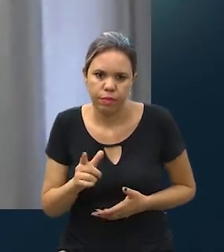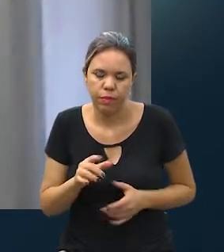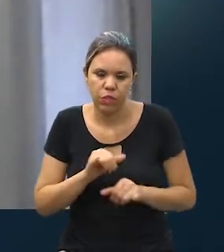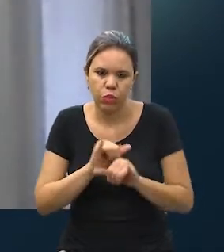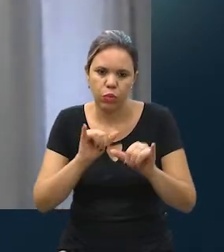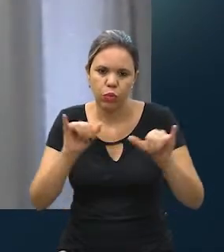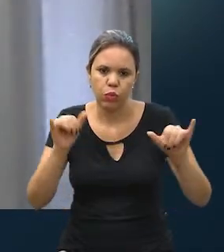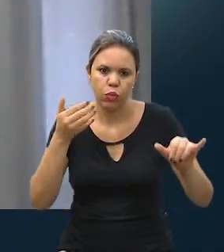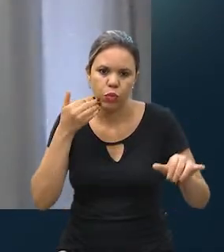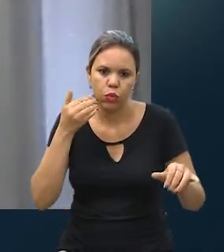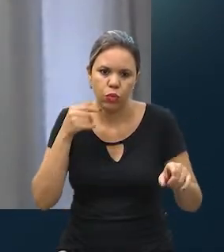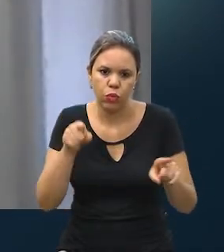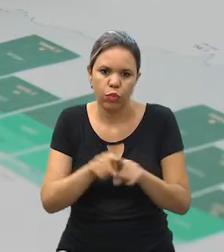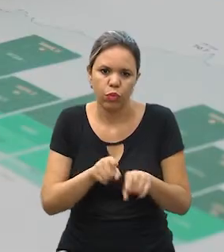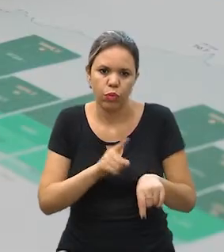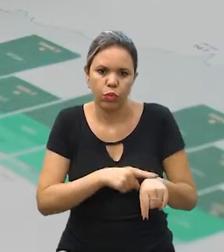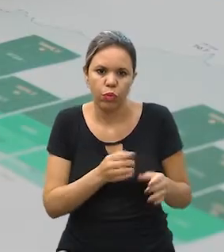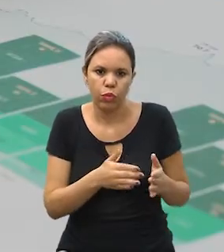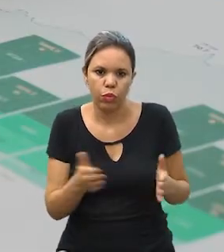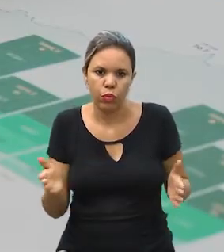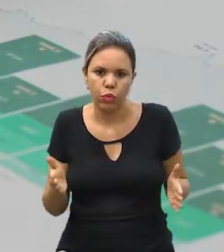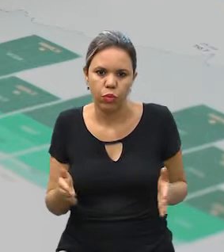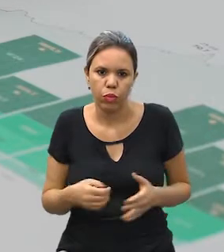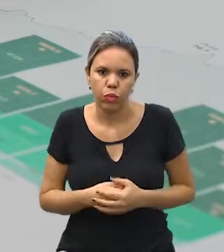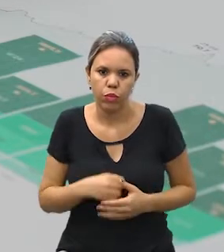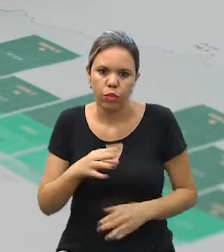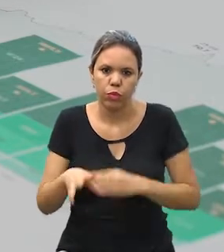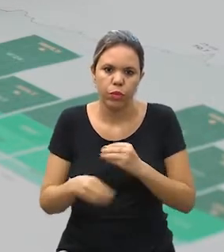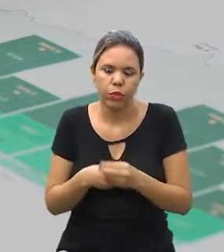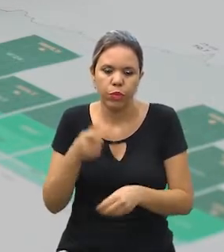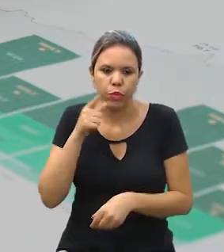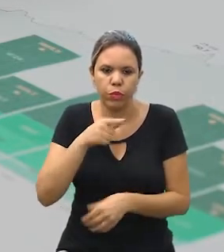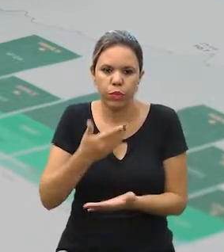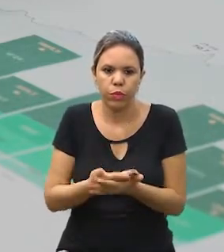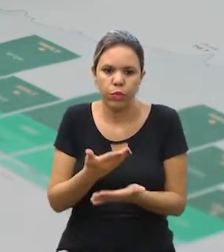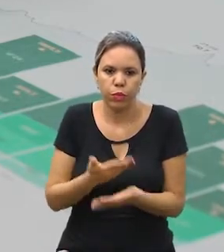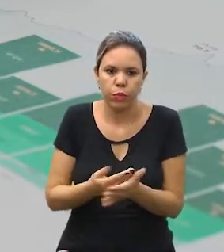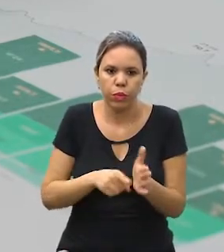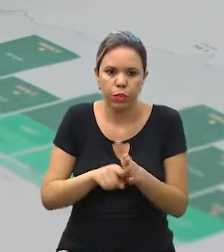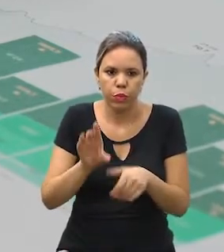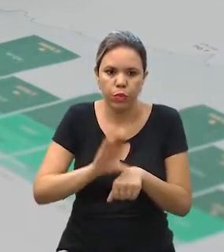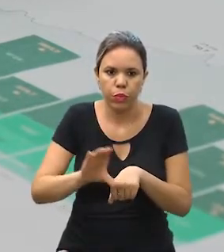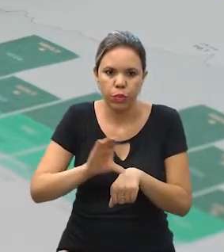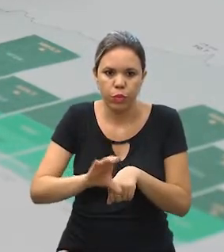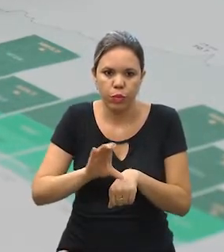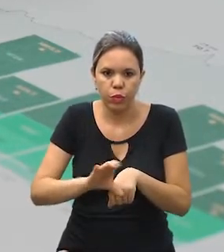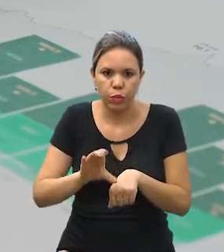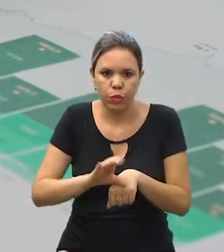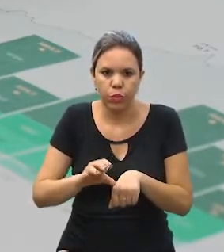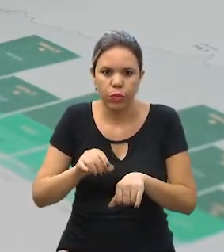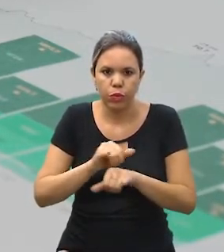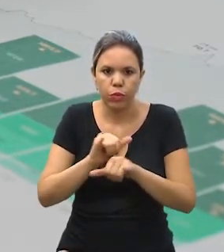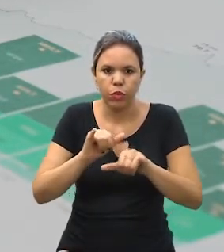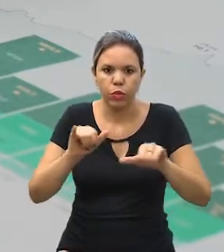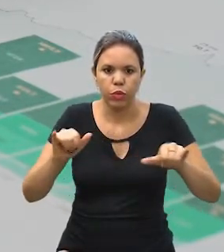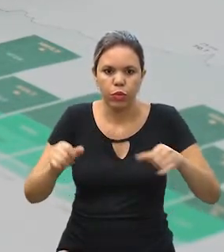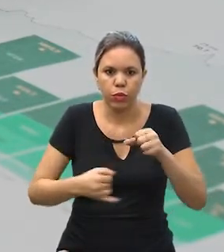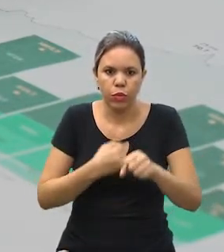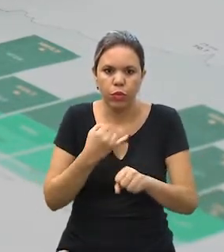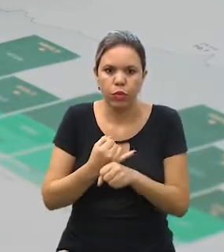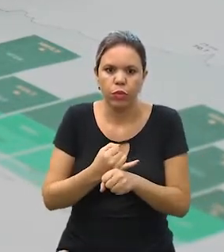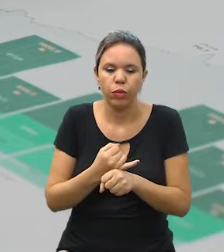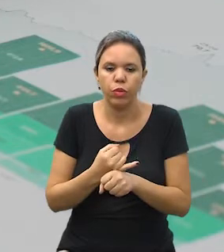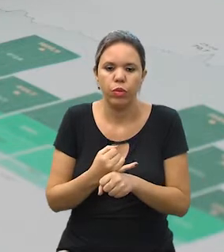eu aproveitei também todo esse tempo para me atualizar. Então, eu, né, fiz curso de marketing digital, de